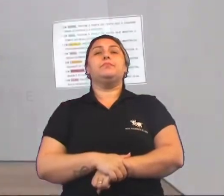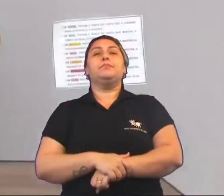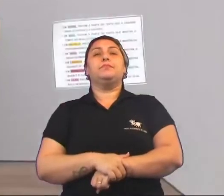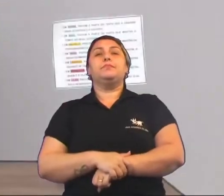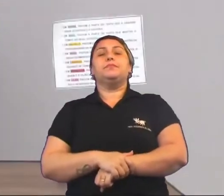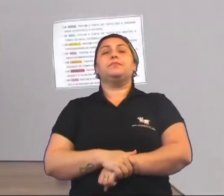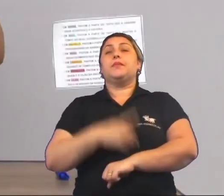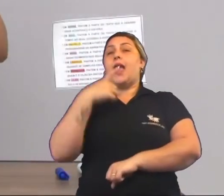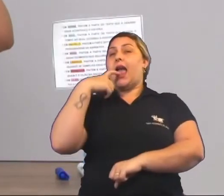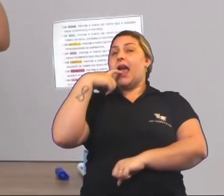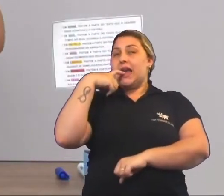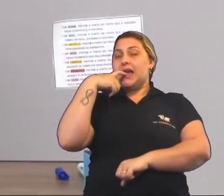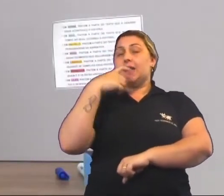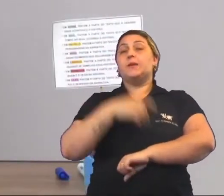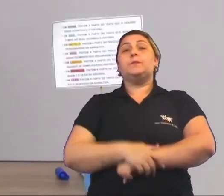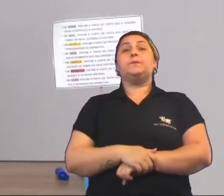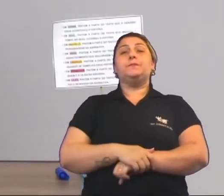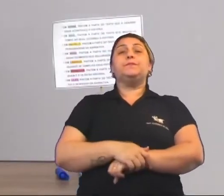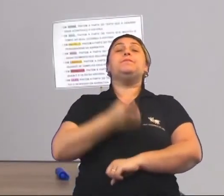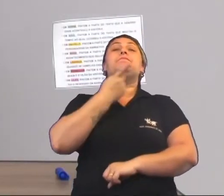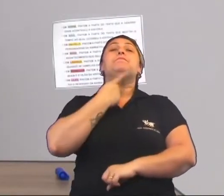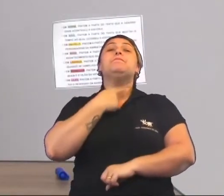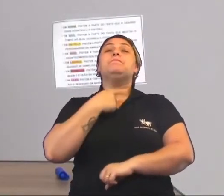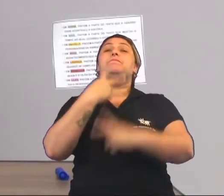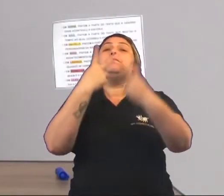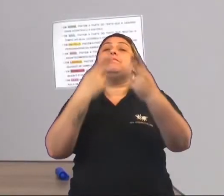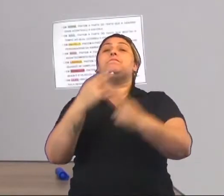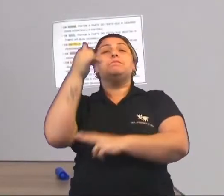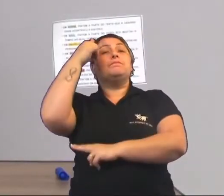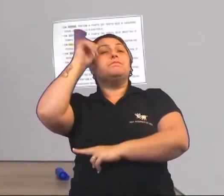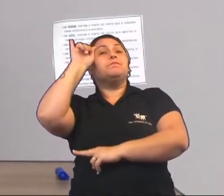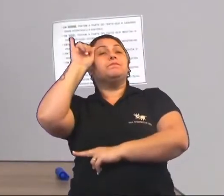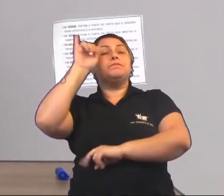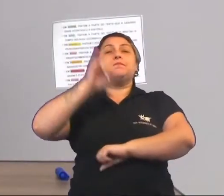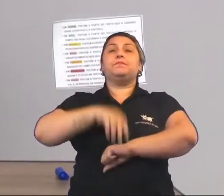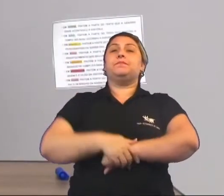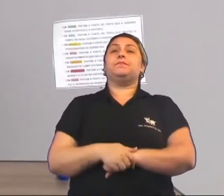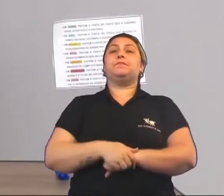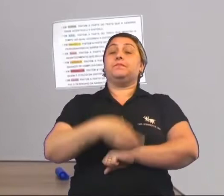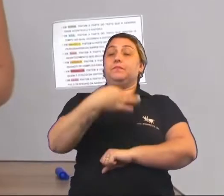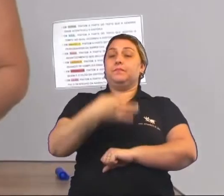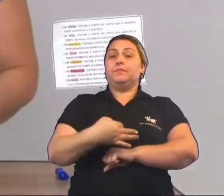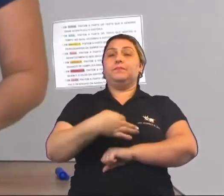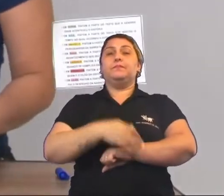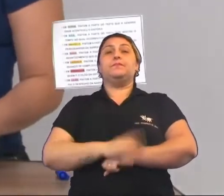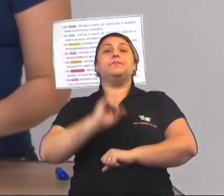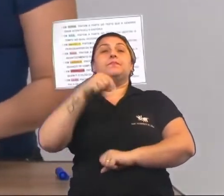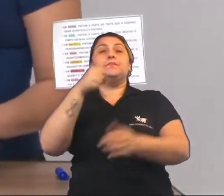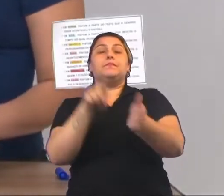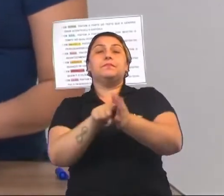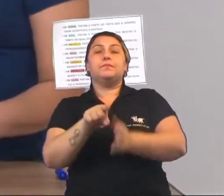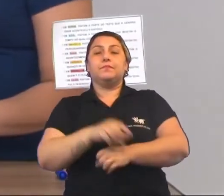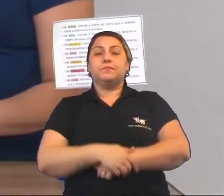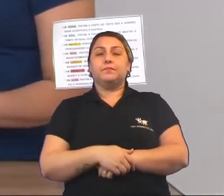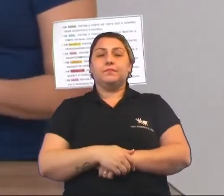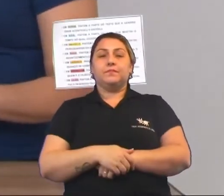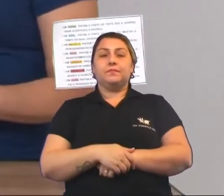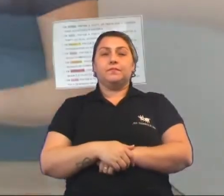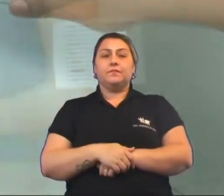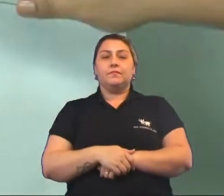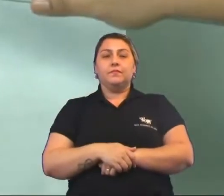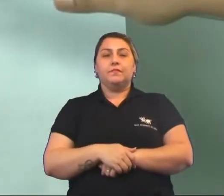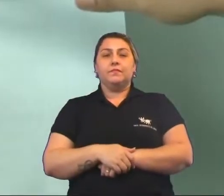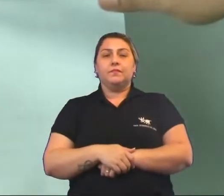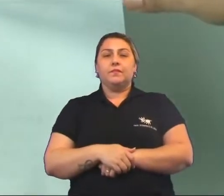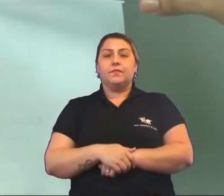conta dessa inveja, né? Dessa vontade de querer ser igual ao boi, certo? Vamos à próxima pergunta.